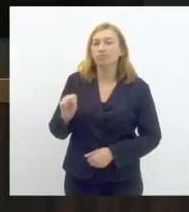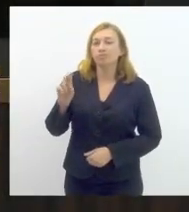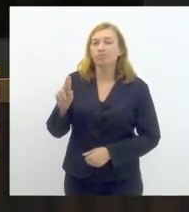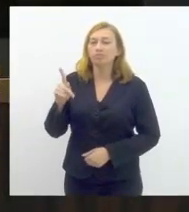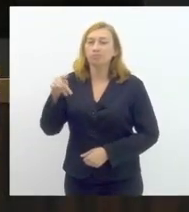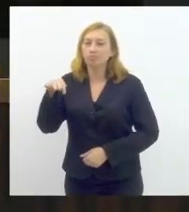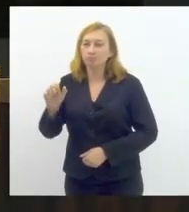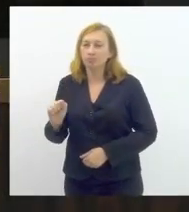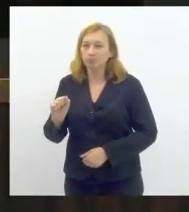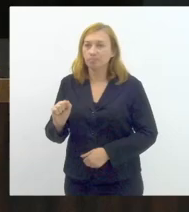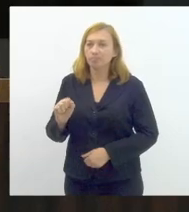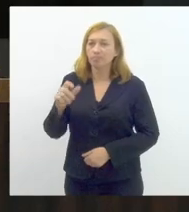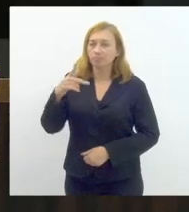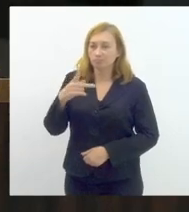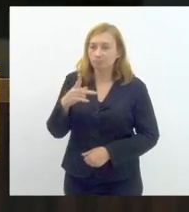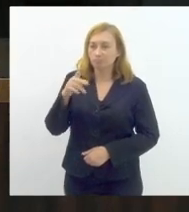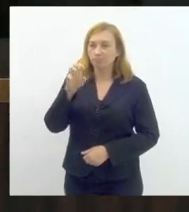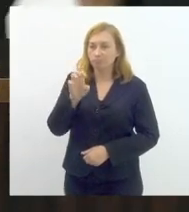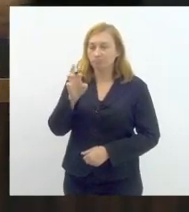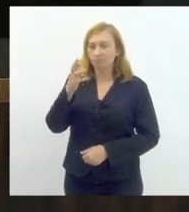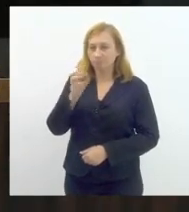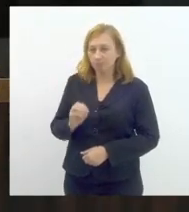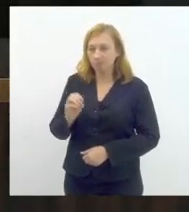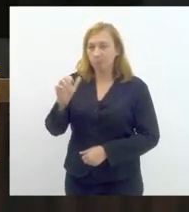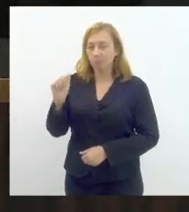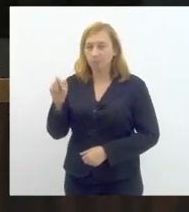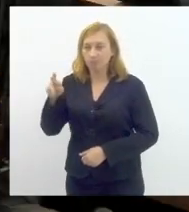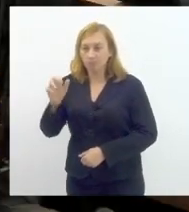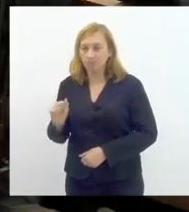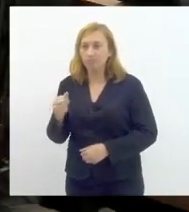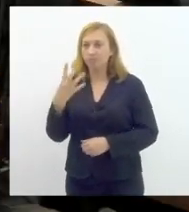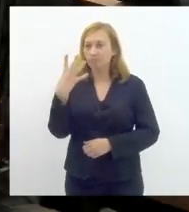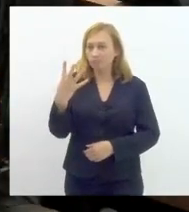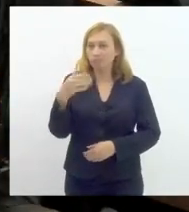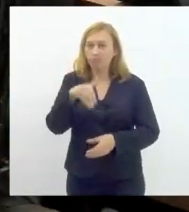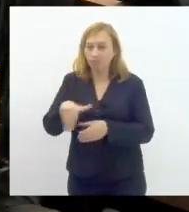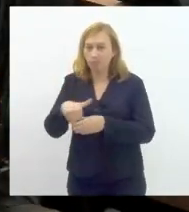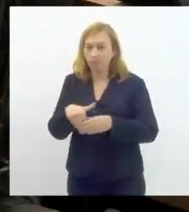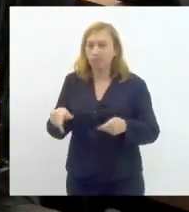foi Pedro Henrique de Angra dos Reis, também com 4 votos.